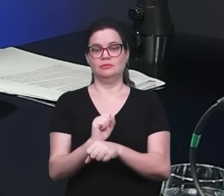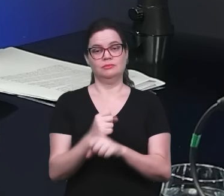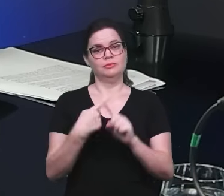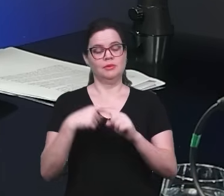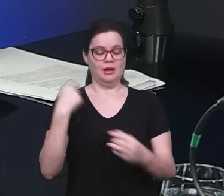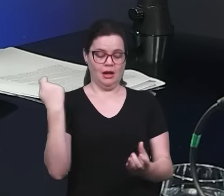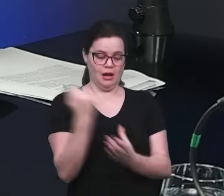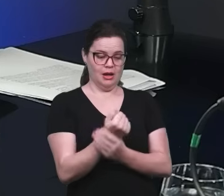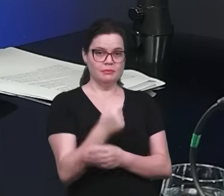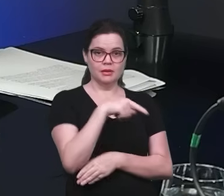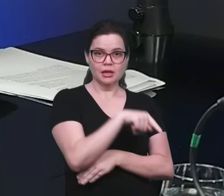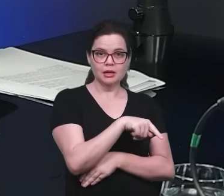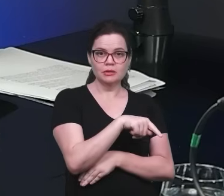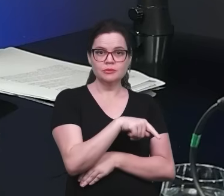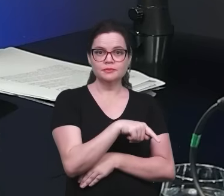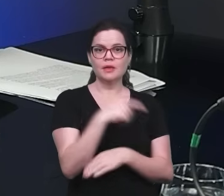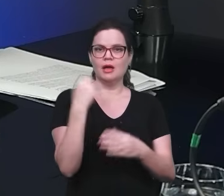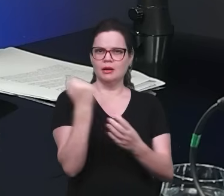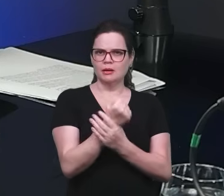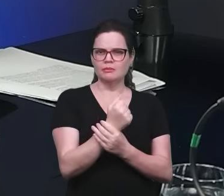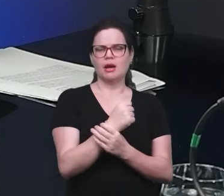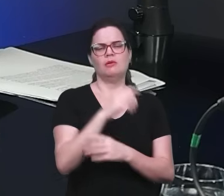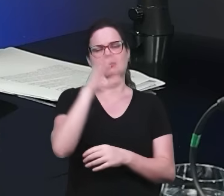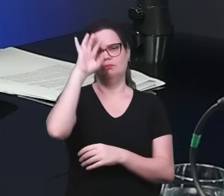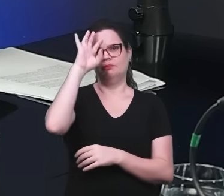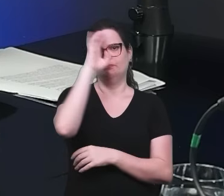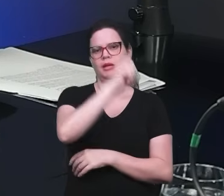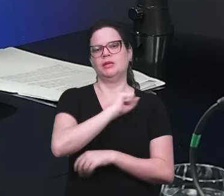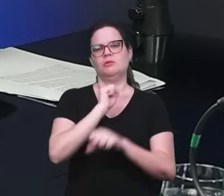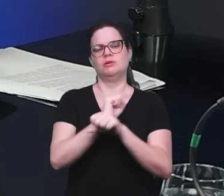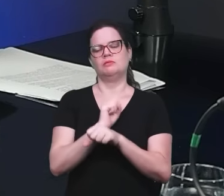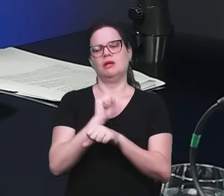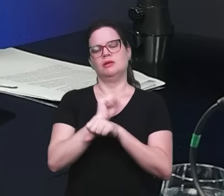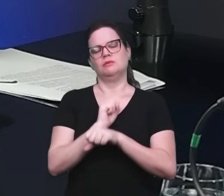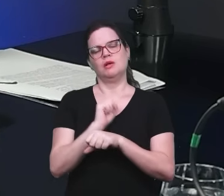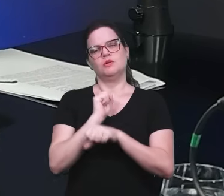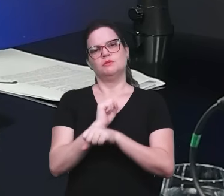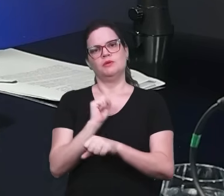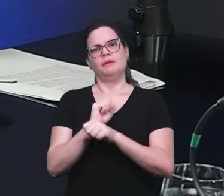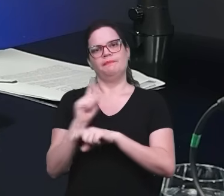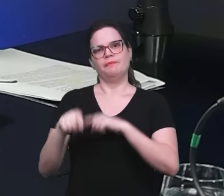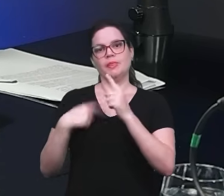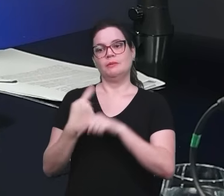E quem espera, confiantemente, ele vê a promessa se cumprir. Pastor Miguel.